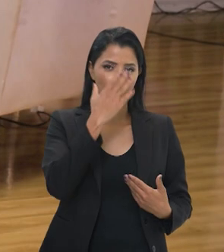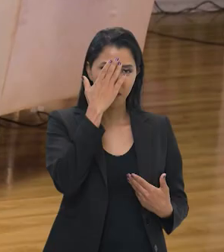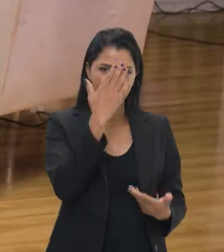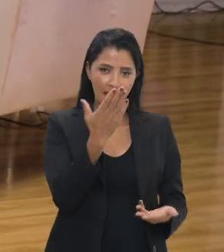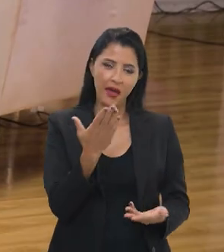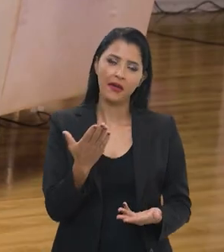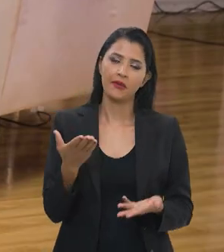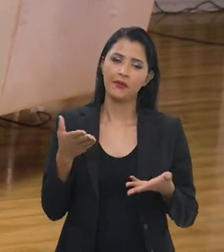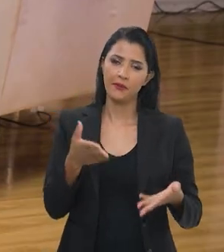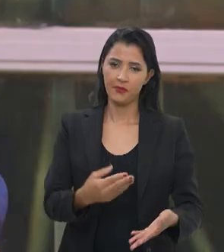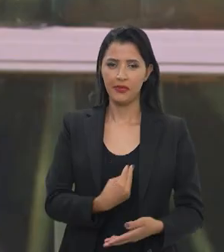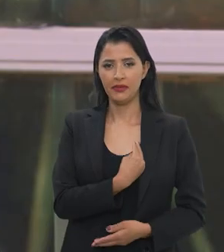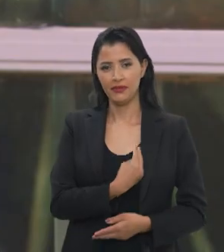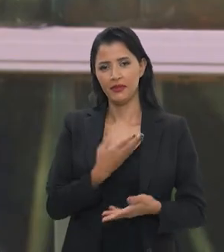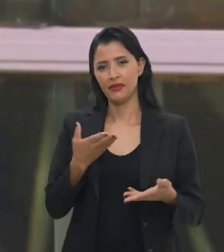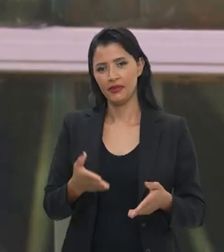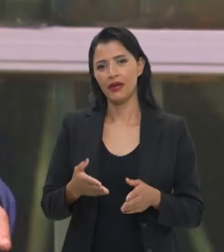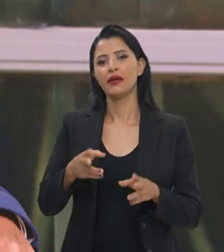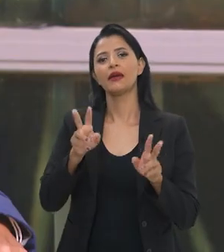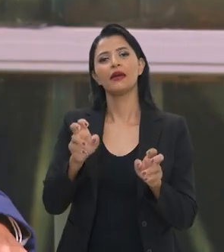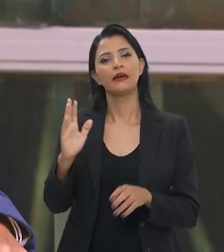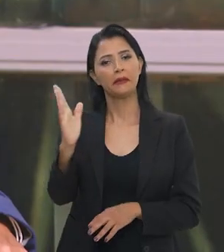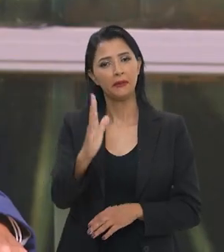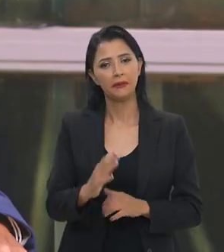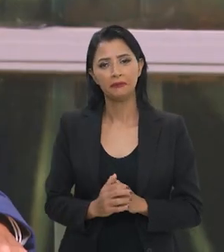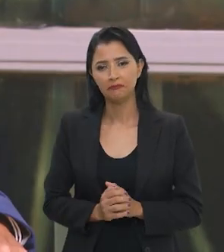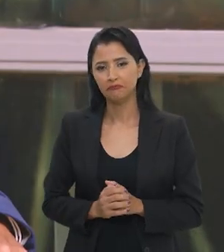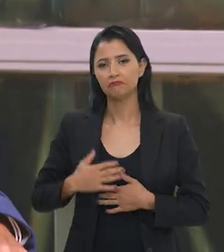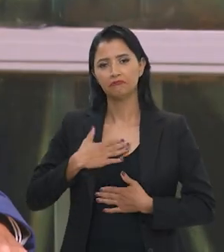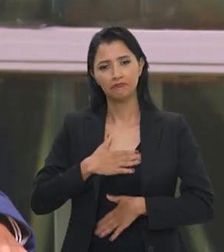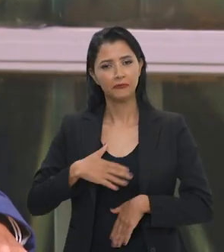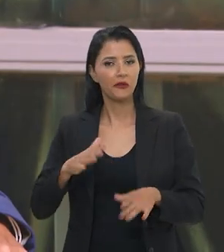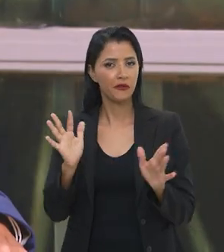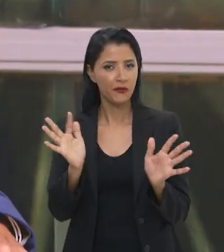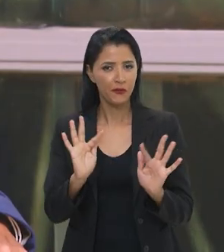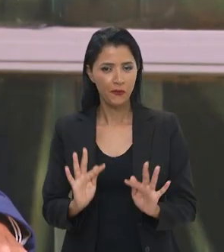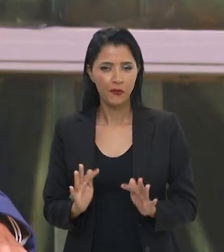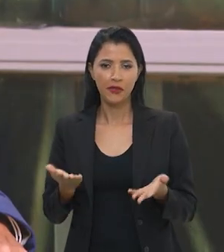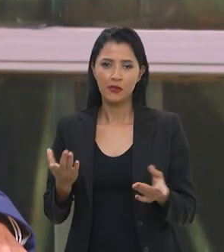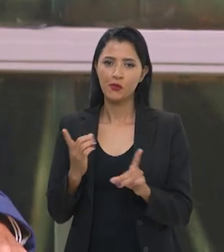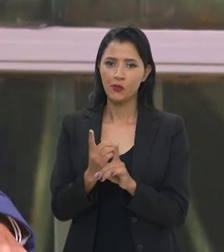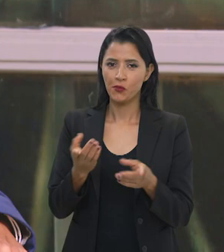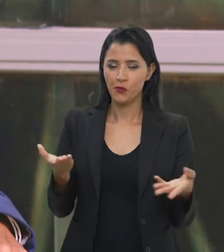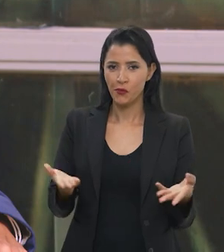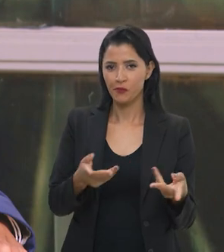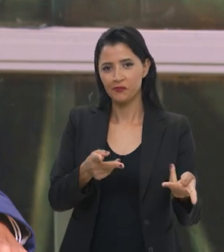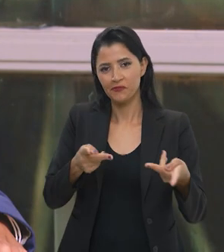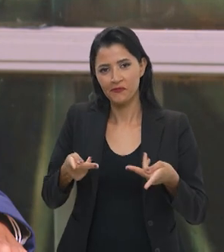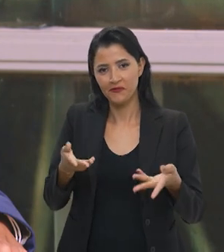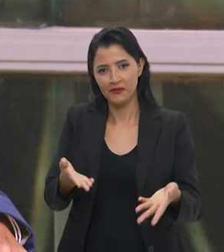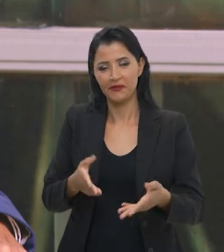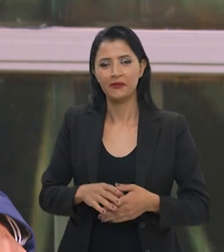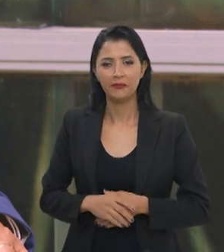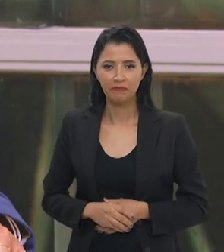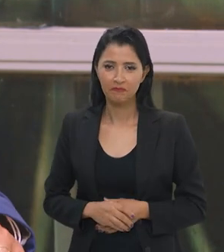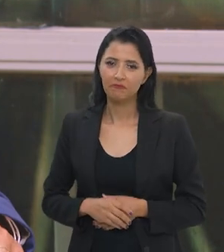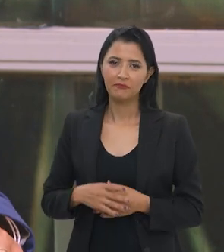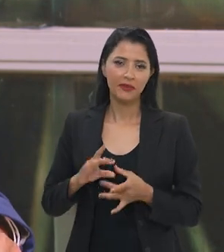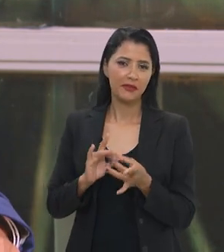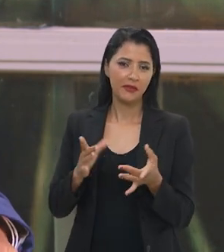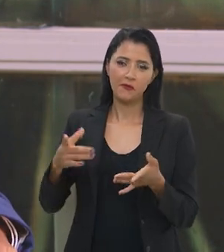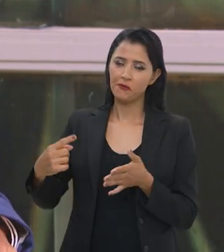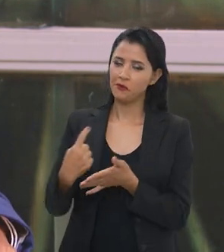Muito obrigado pela presença aqui no Brasil em Pauta Ministro um prazer tô muito feliz aqui com esse encontro essa visita